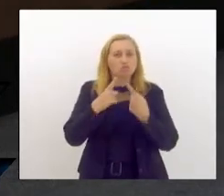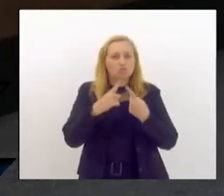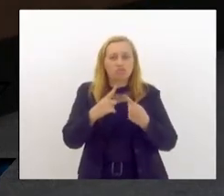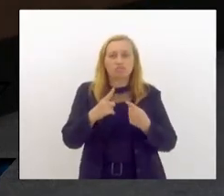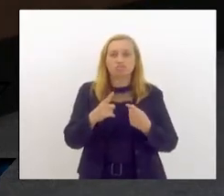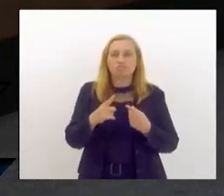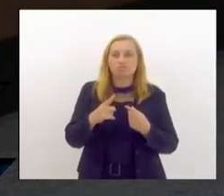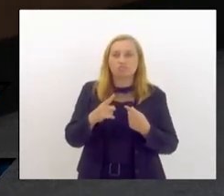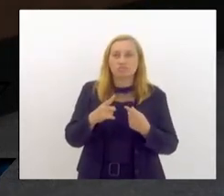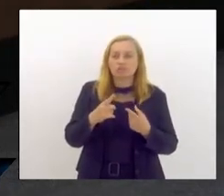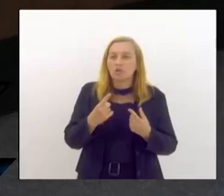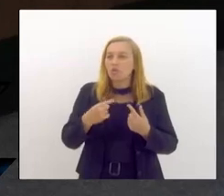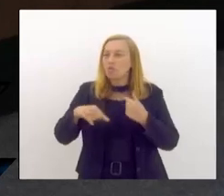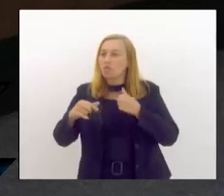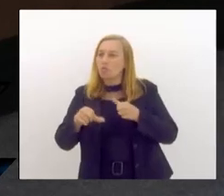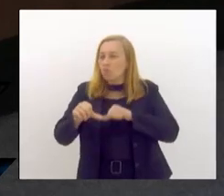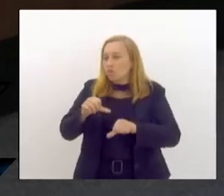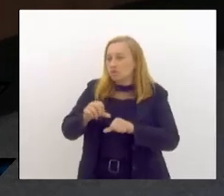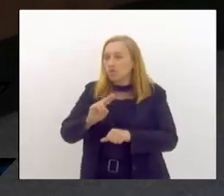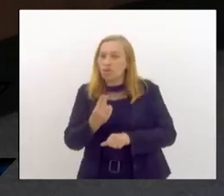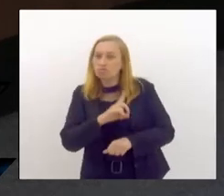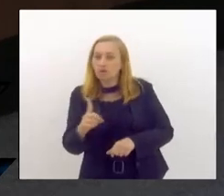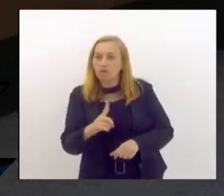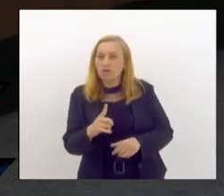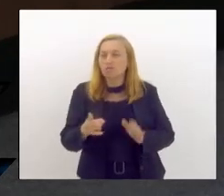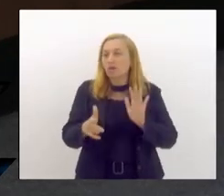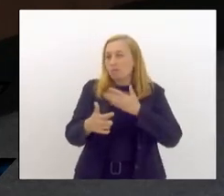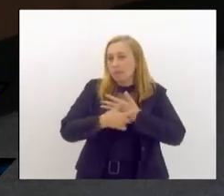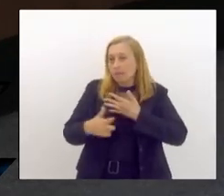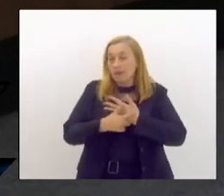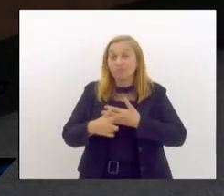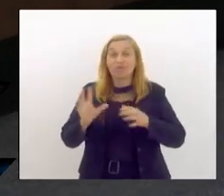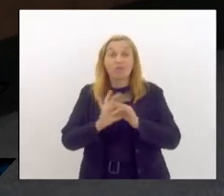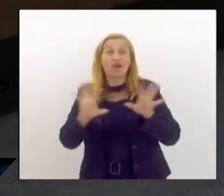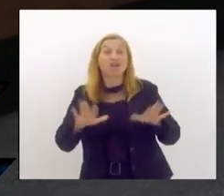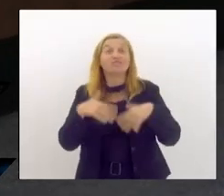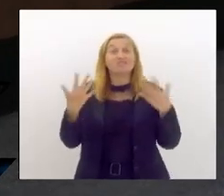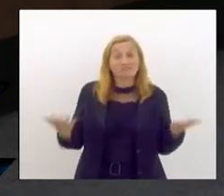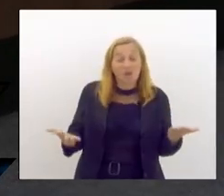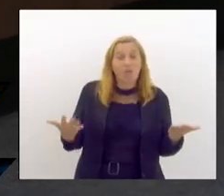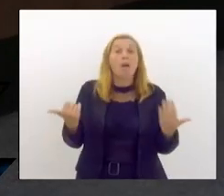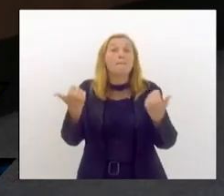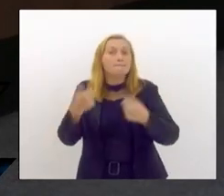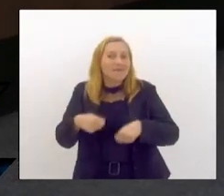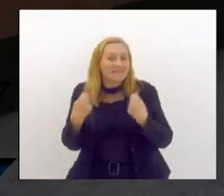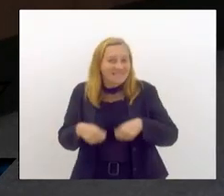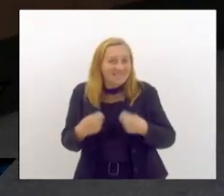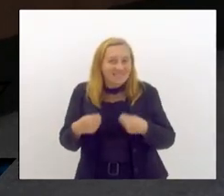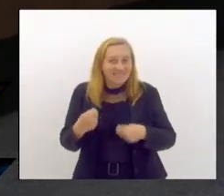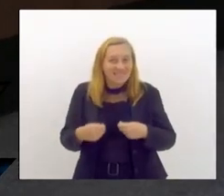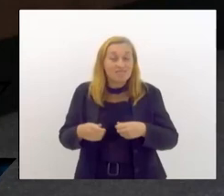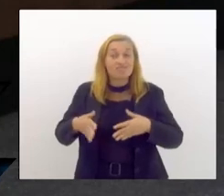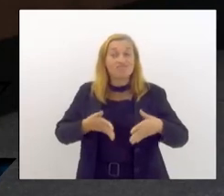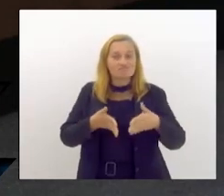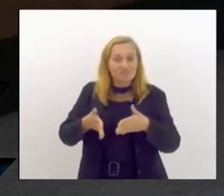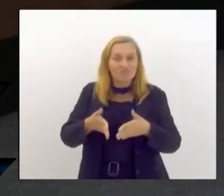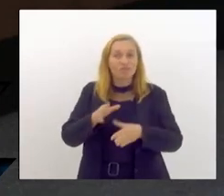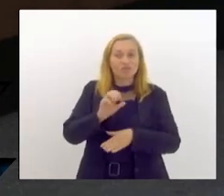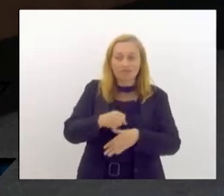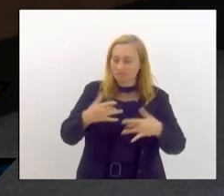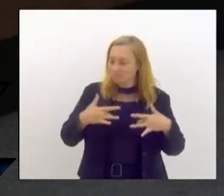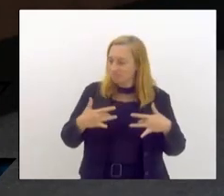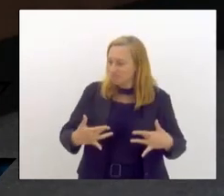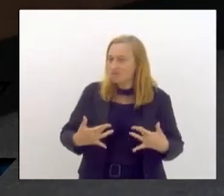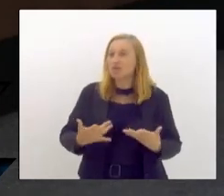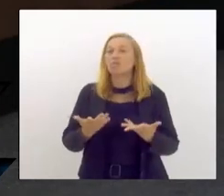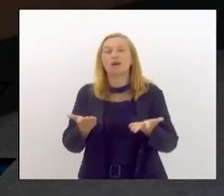e divergindo. Para mim, isto é o papel democrático. Né? Então, a gente precisa fazer esse caminho, estou à disposição para